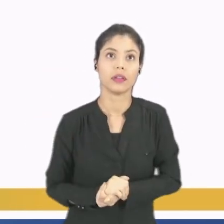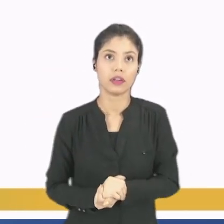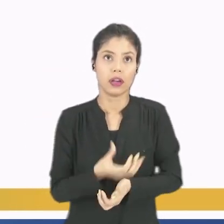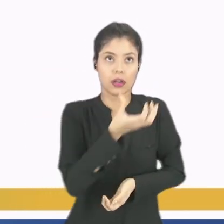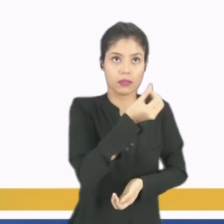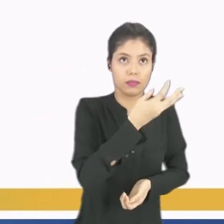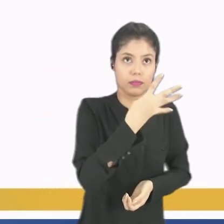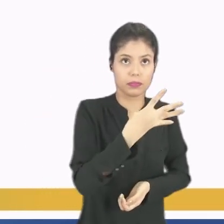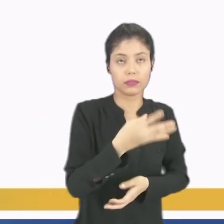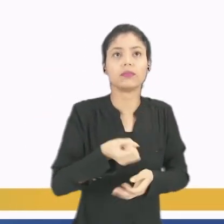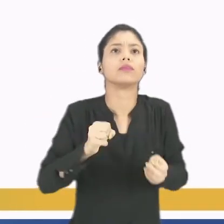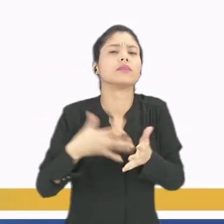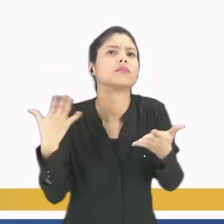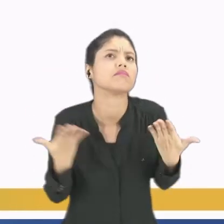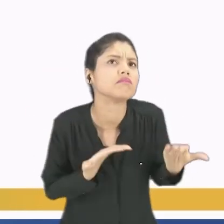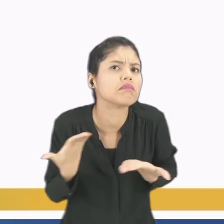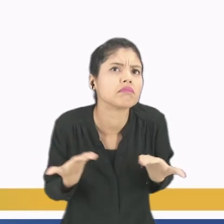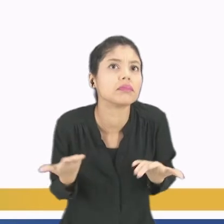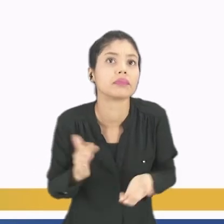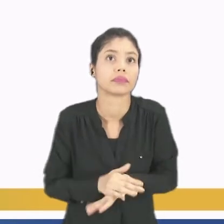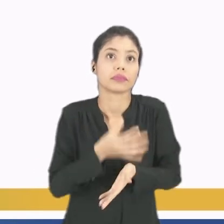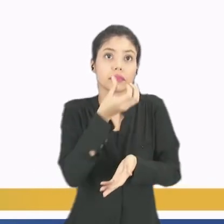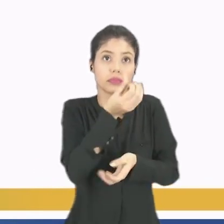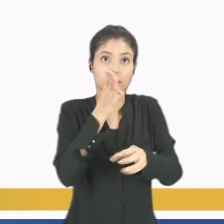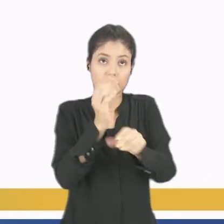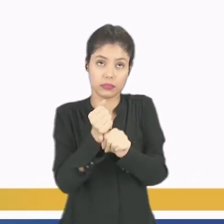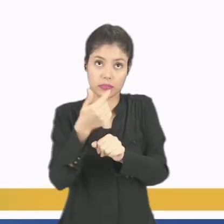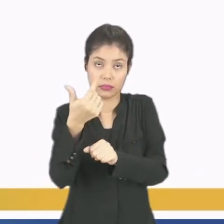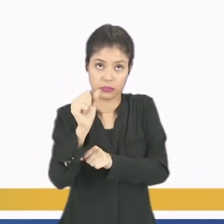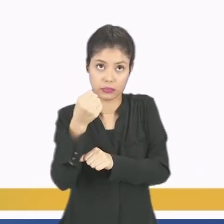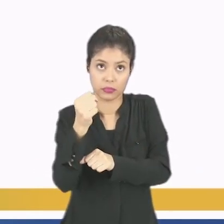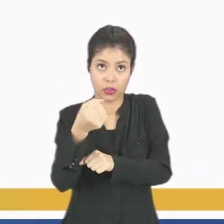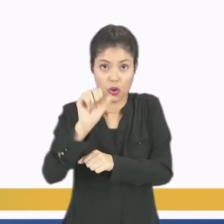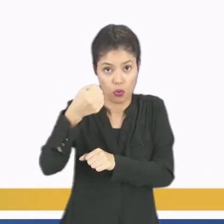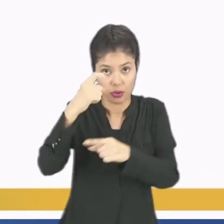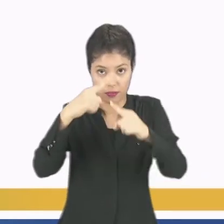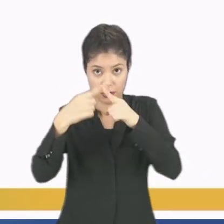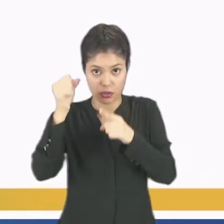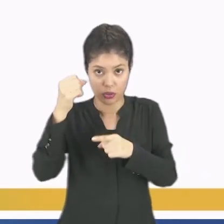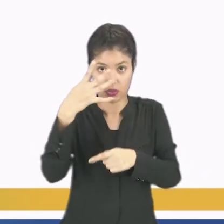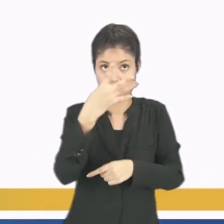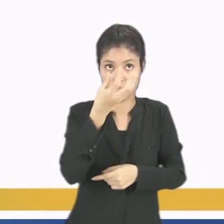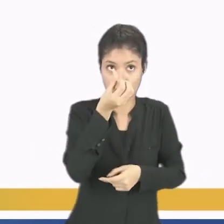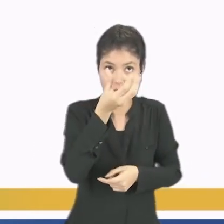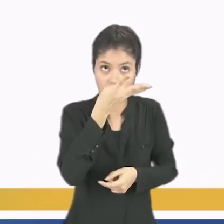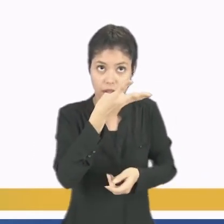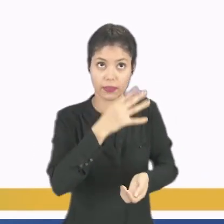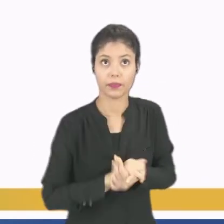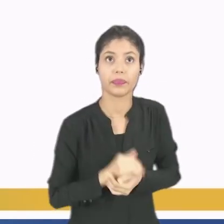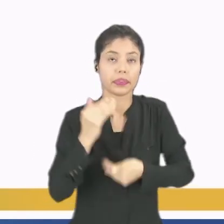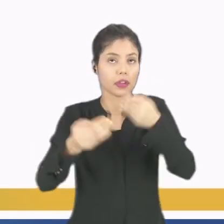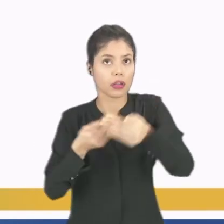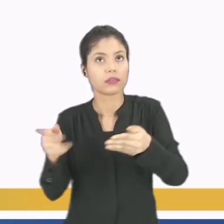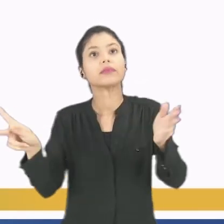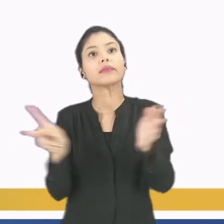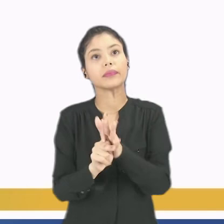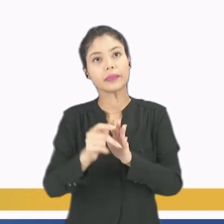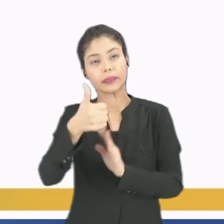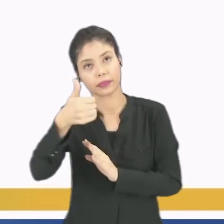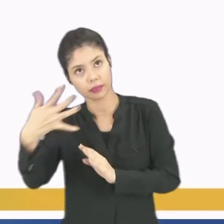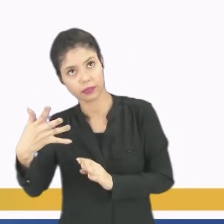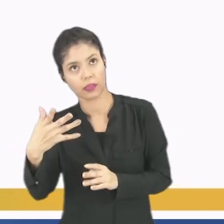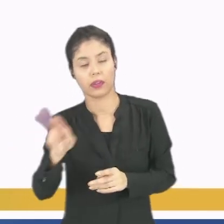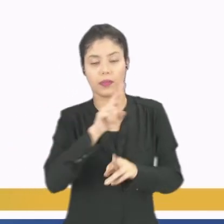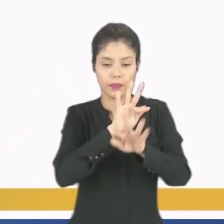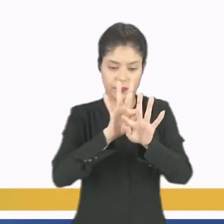esse 64 surgiu de onde? 6 mais 2 é 8. 8 ao quadrado, 64. Desenvolve esse produto notável, vai dar